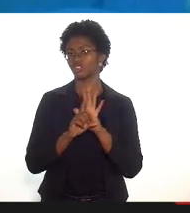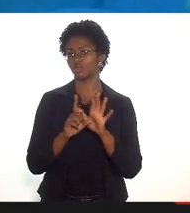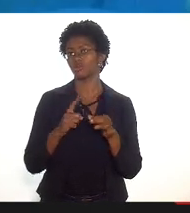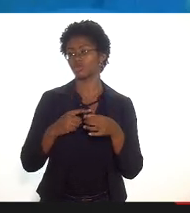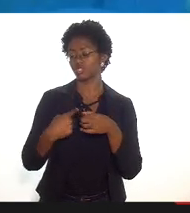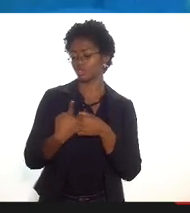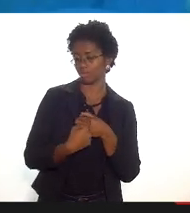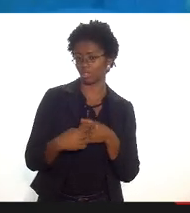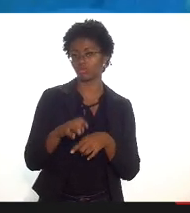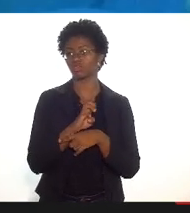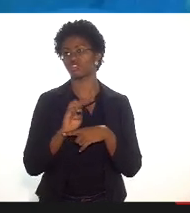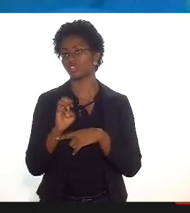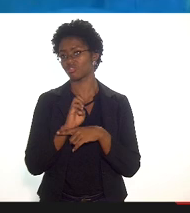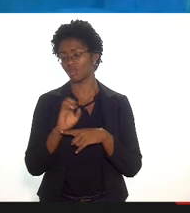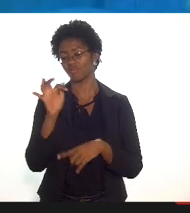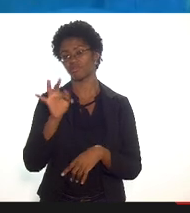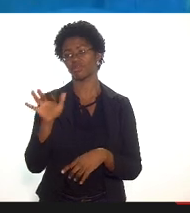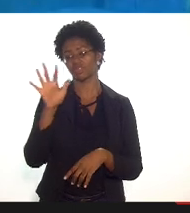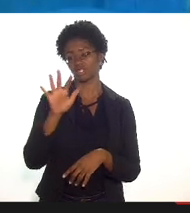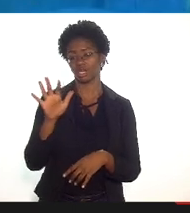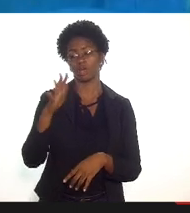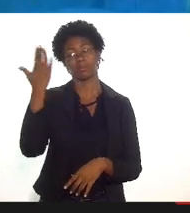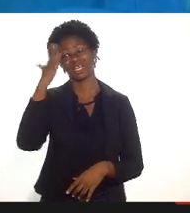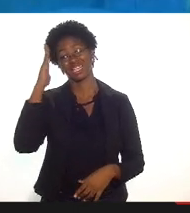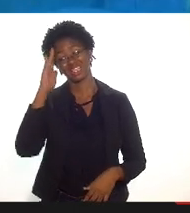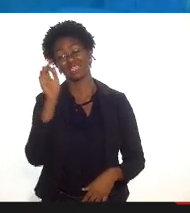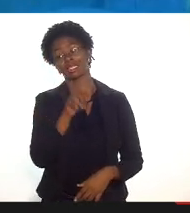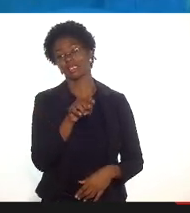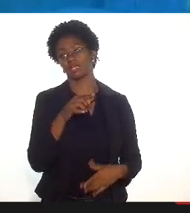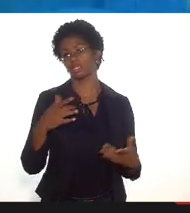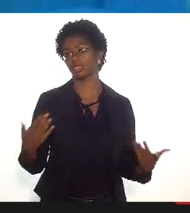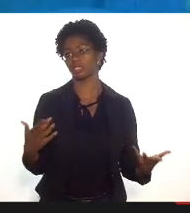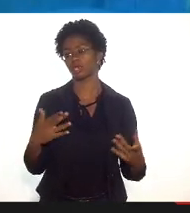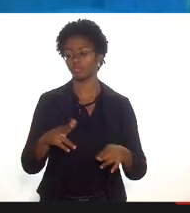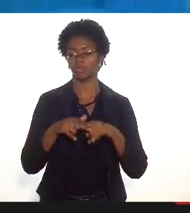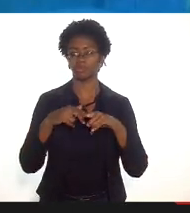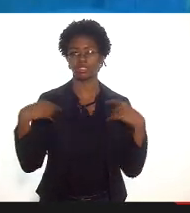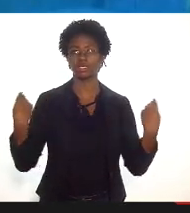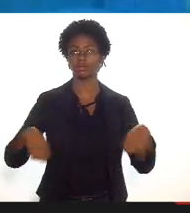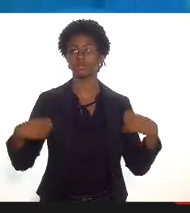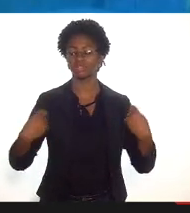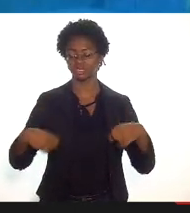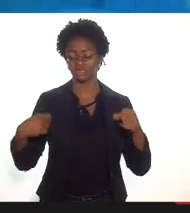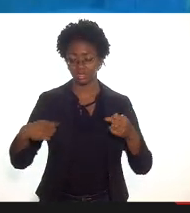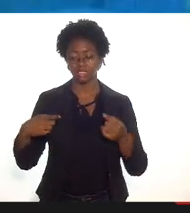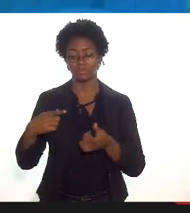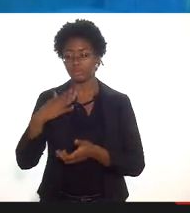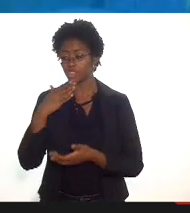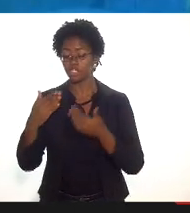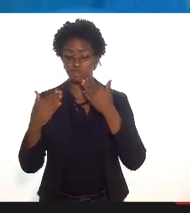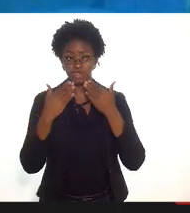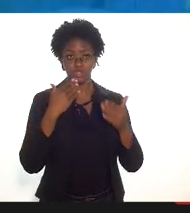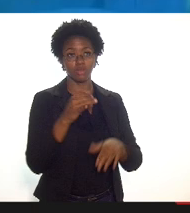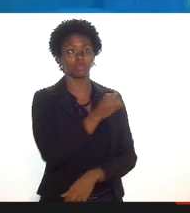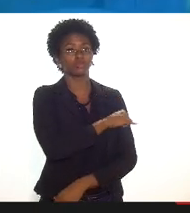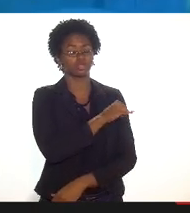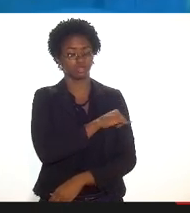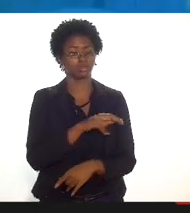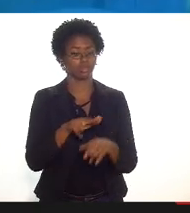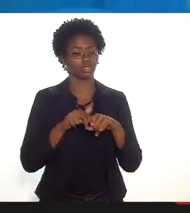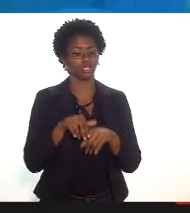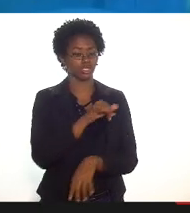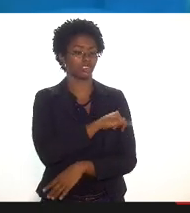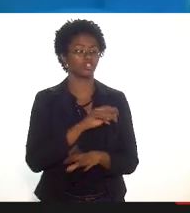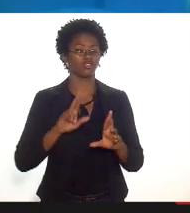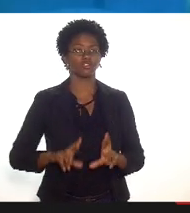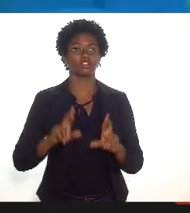Legislativo Estadual, Legislativo Federal. Para entender, nós precisamos buscar isso a nível federal de cobrança sobre o Rio de Janeiro. Porque o Rio de Janeiro é diferente dos